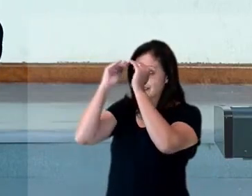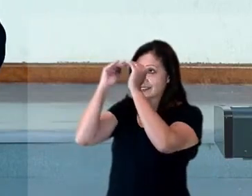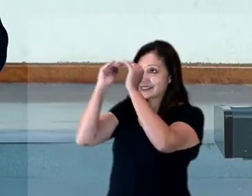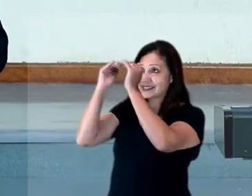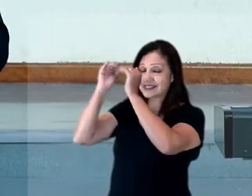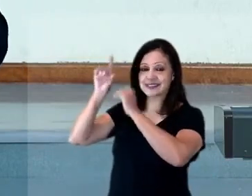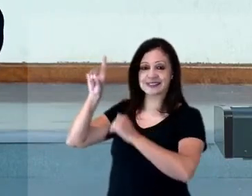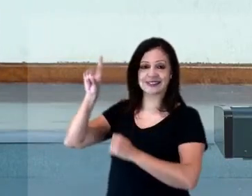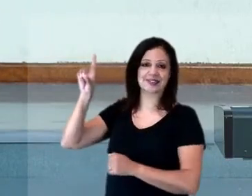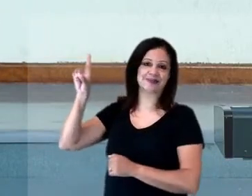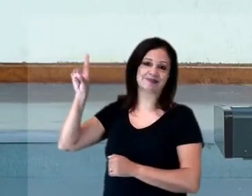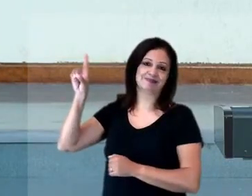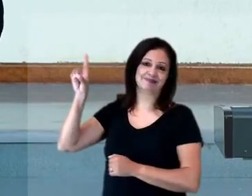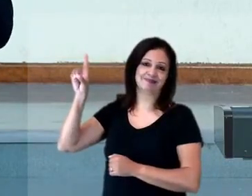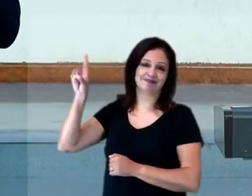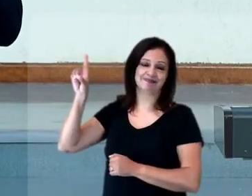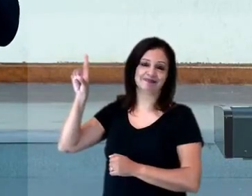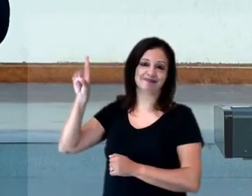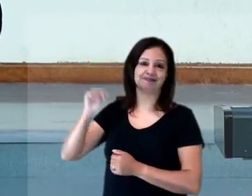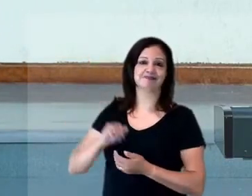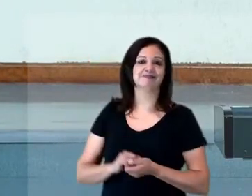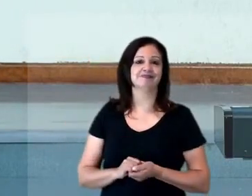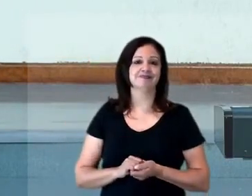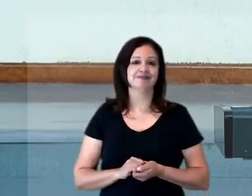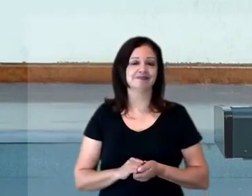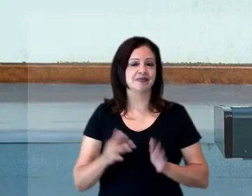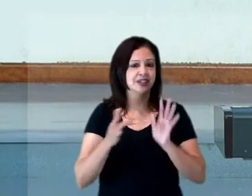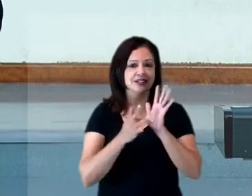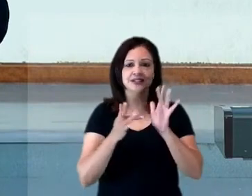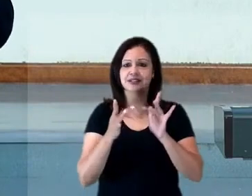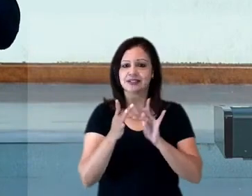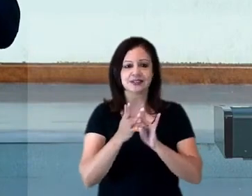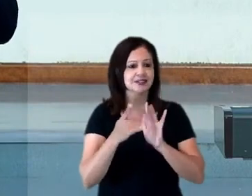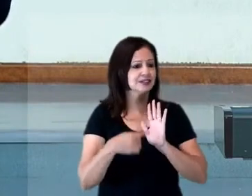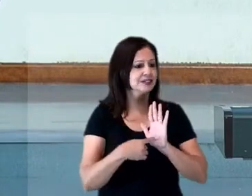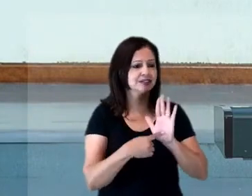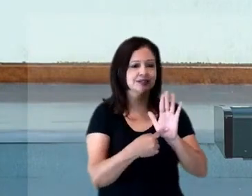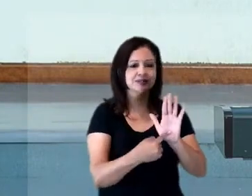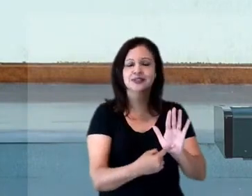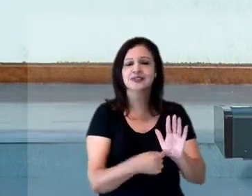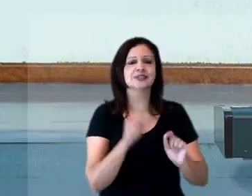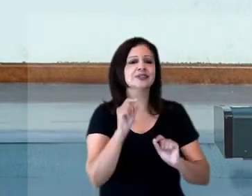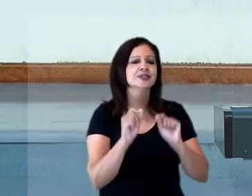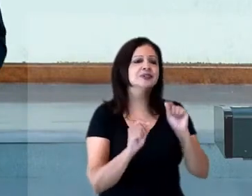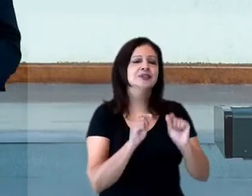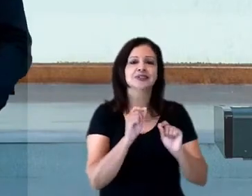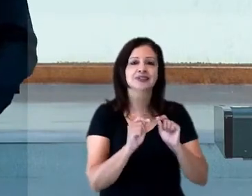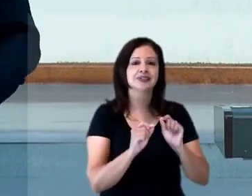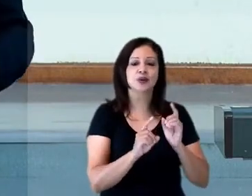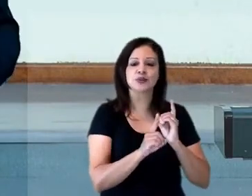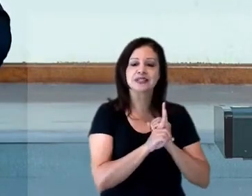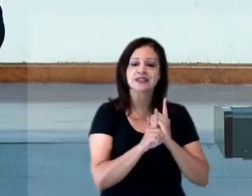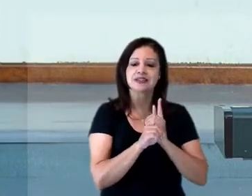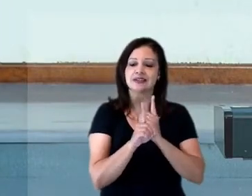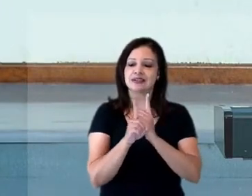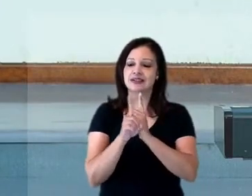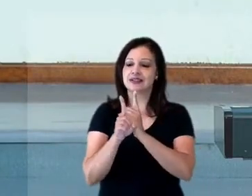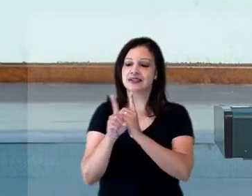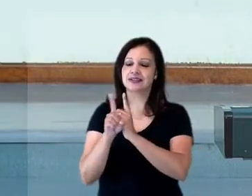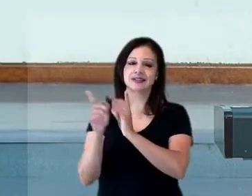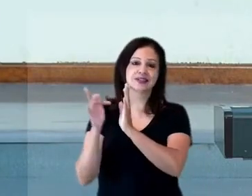Jesus, ele está identificando aqui um sinal inconfundível de um seguidor, de um discípulo de Cristo. Jesus